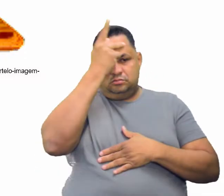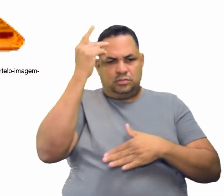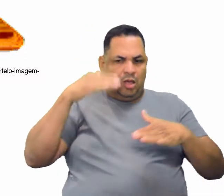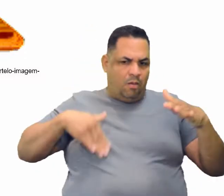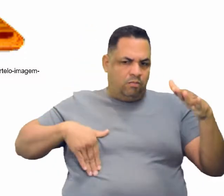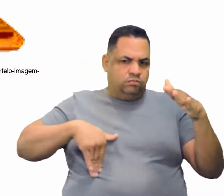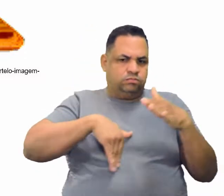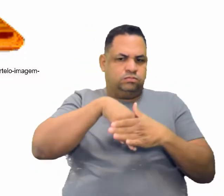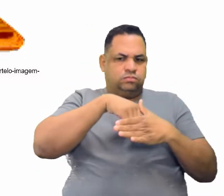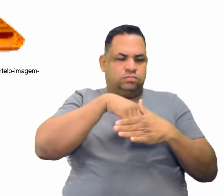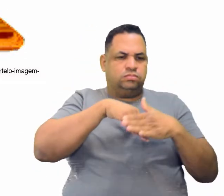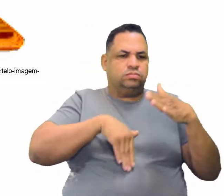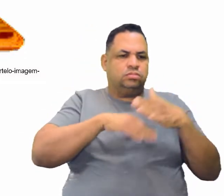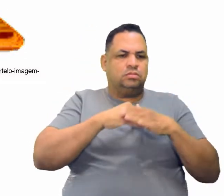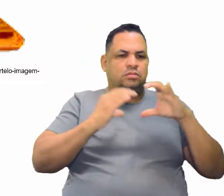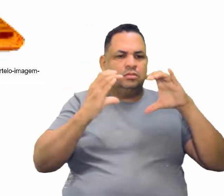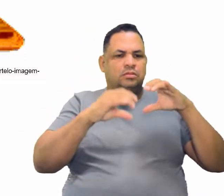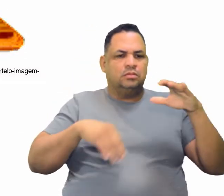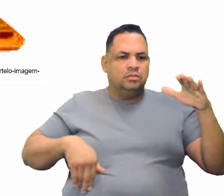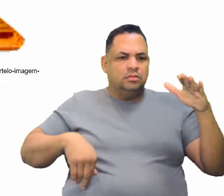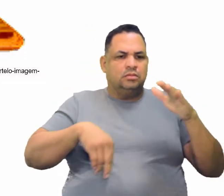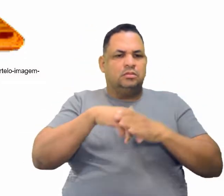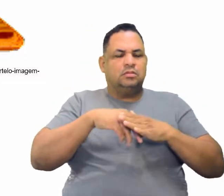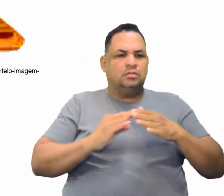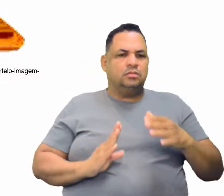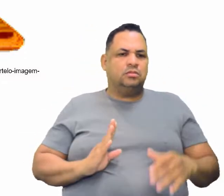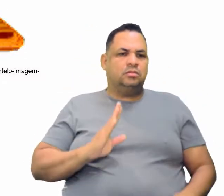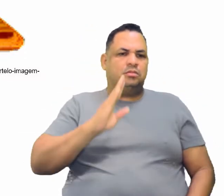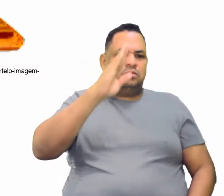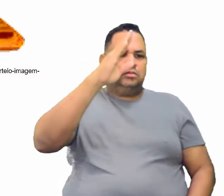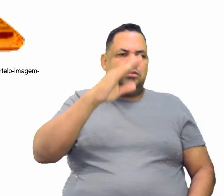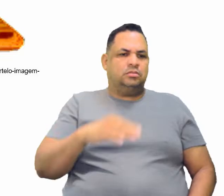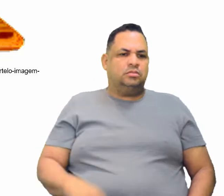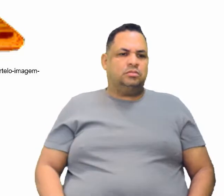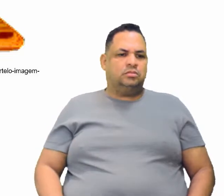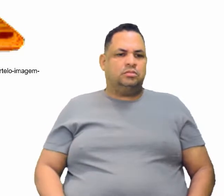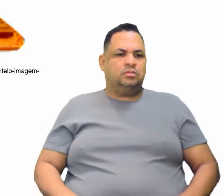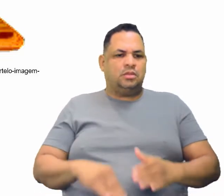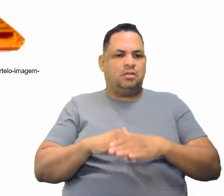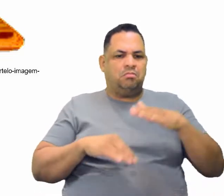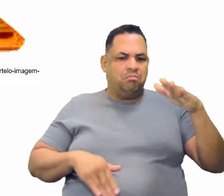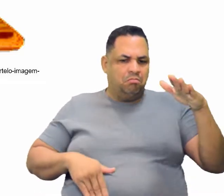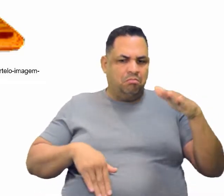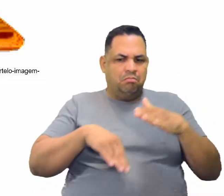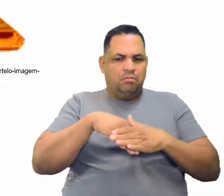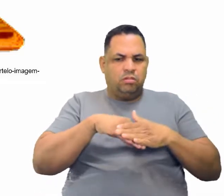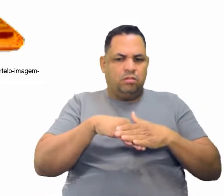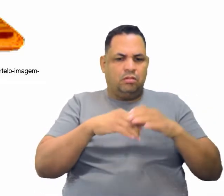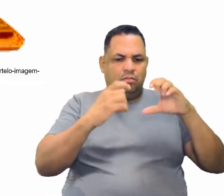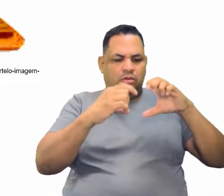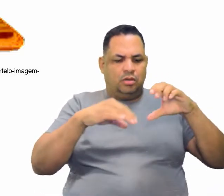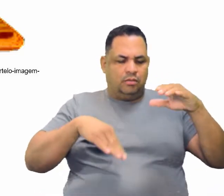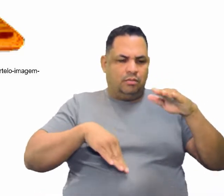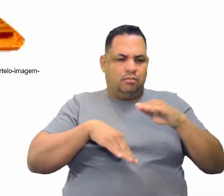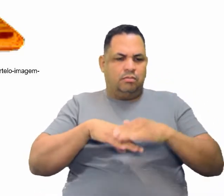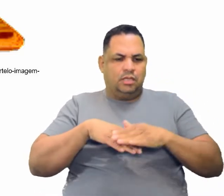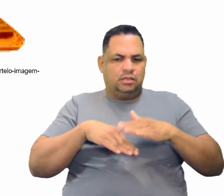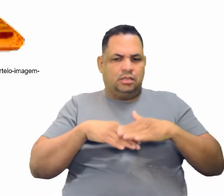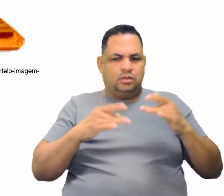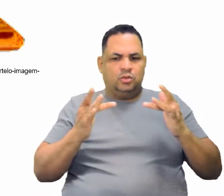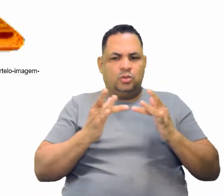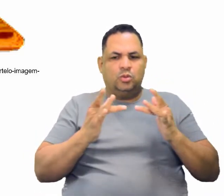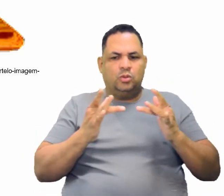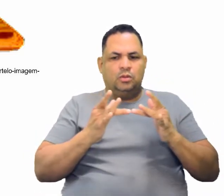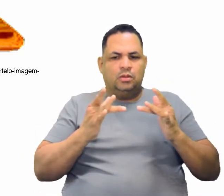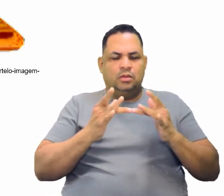bola, ação na bola. A reação vai ser onde? Da bola no pé da pessoa. Foi por isso que eu falei que são em